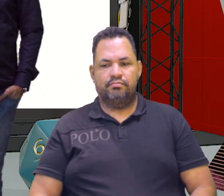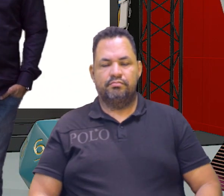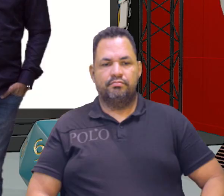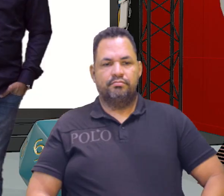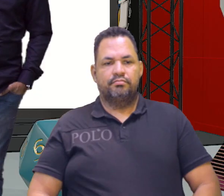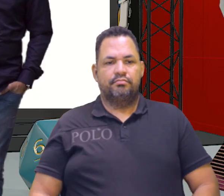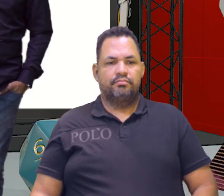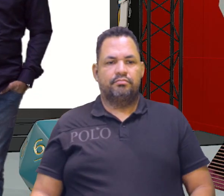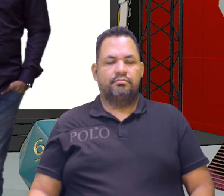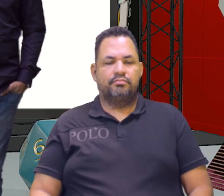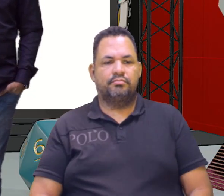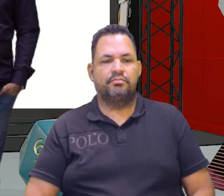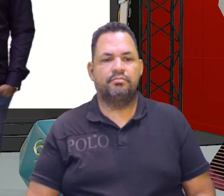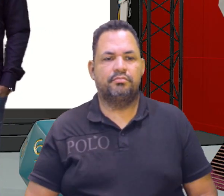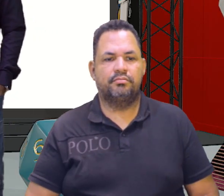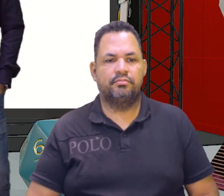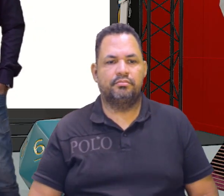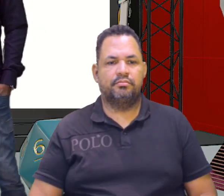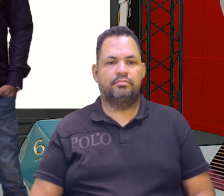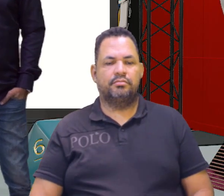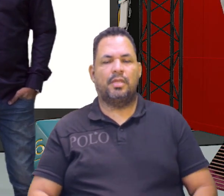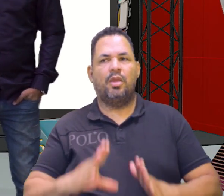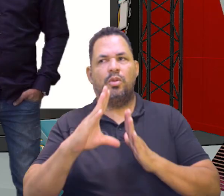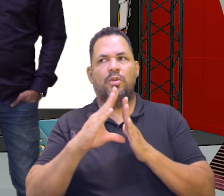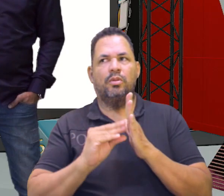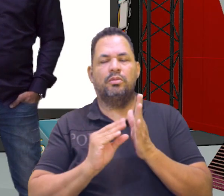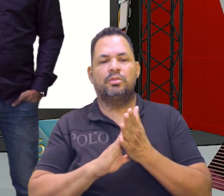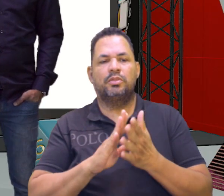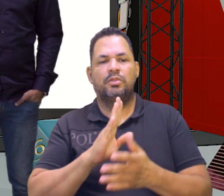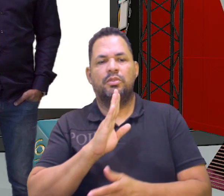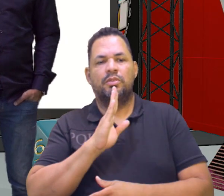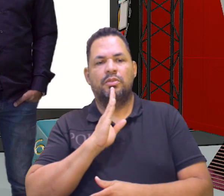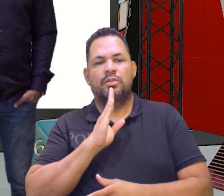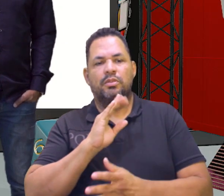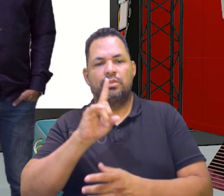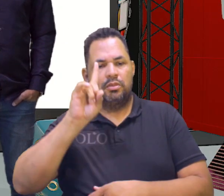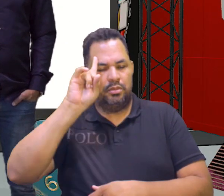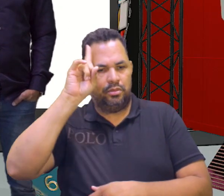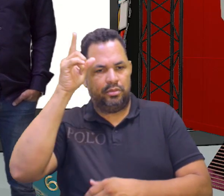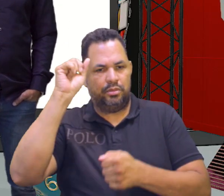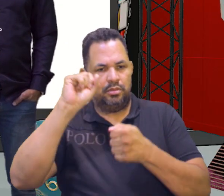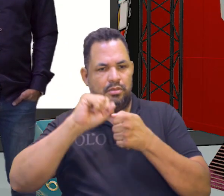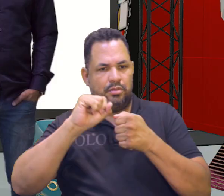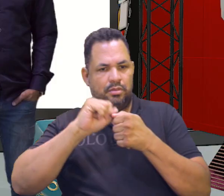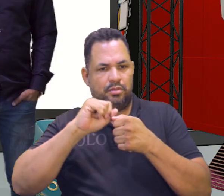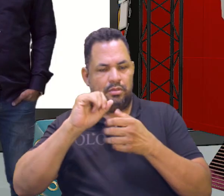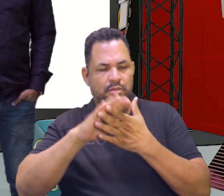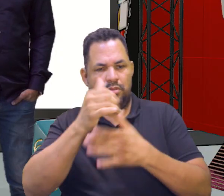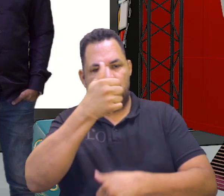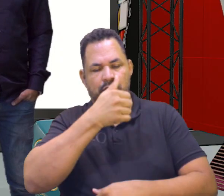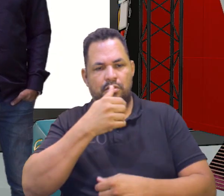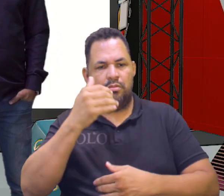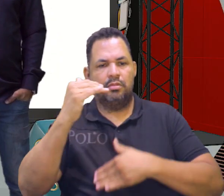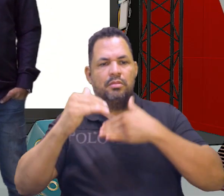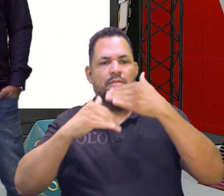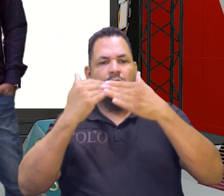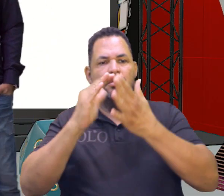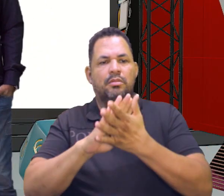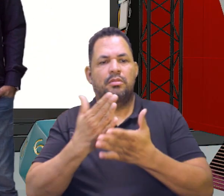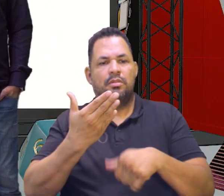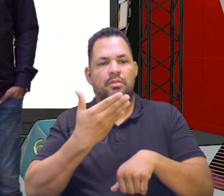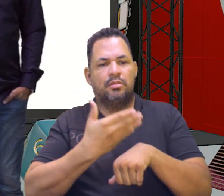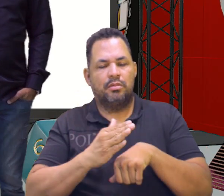ainda mais quando são novos, né, que não são, assim, conteúdos tão conhecidos, o ideal é você fazer esse aprimoramento aí, refazendo os